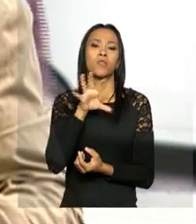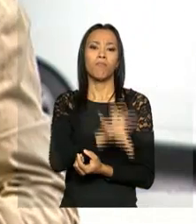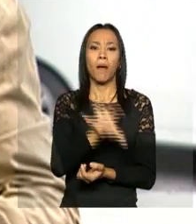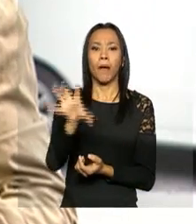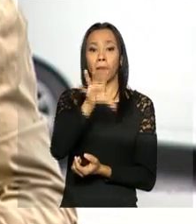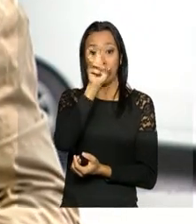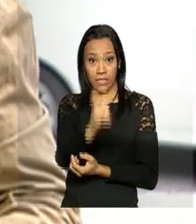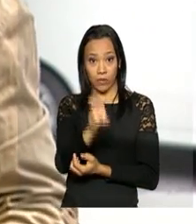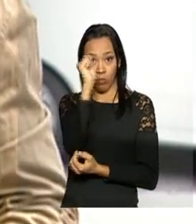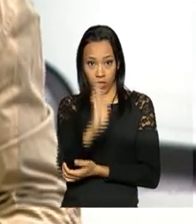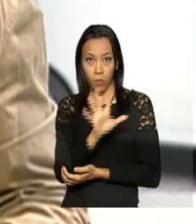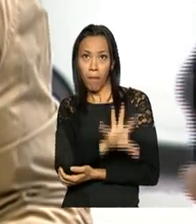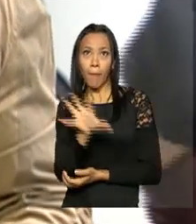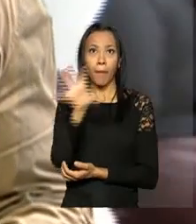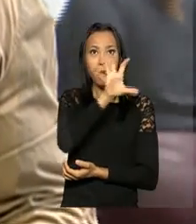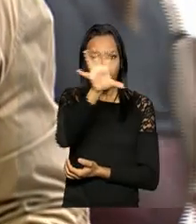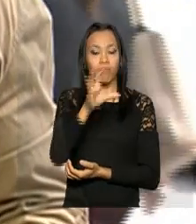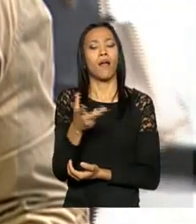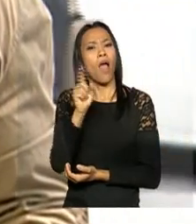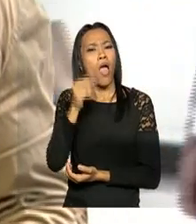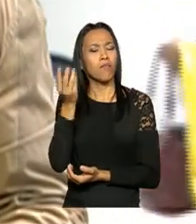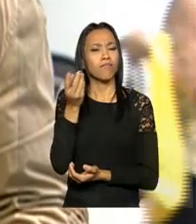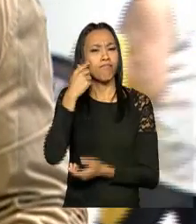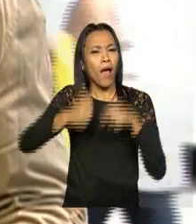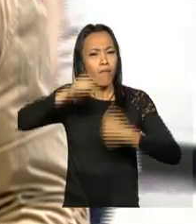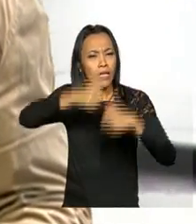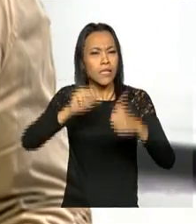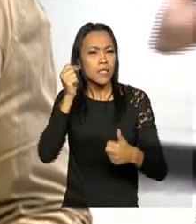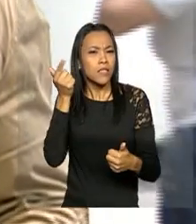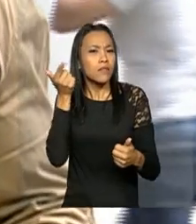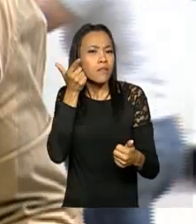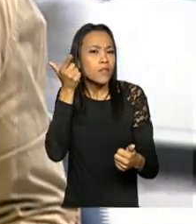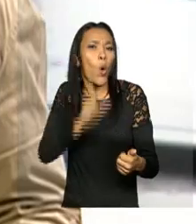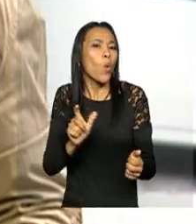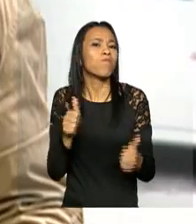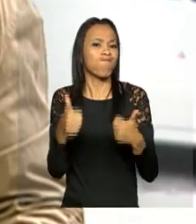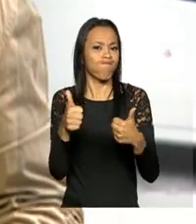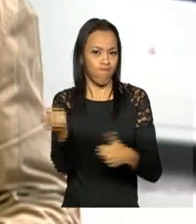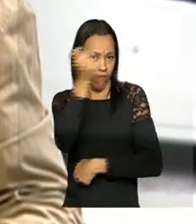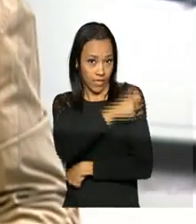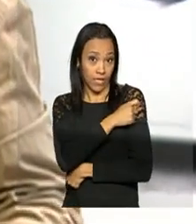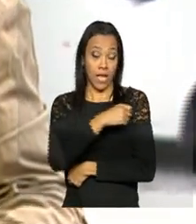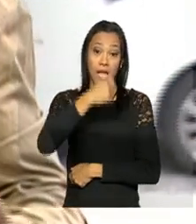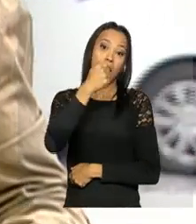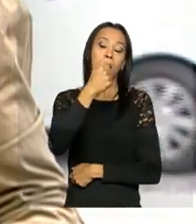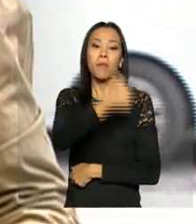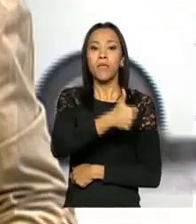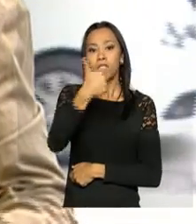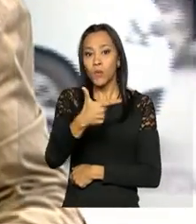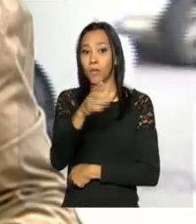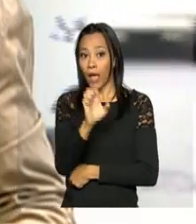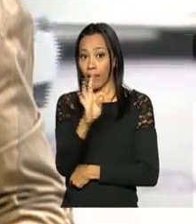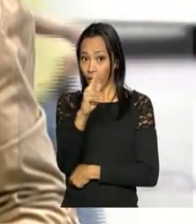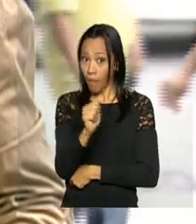E esse recrutamento é para avaliar a eficácia da vacina em humanos, porque nas duas primeiras etapas, a vacina já demonstrou